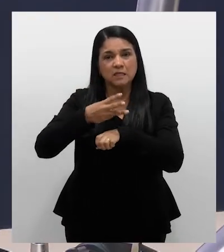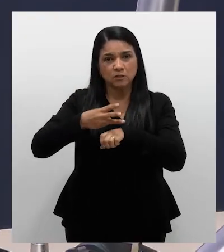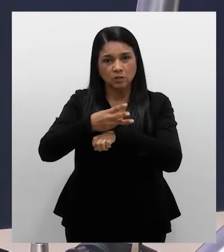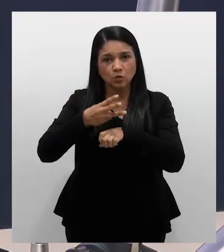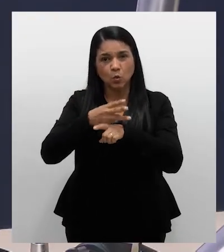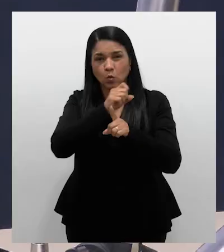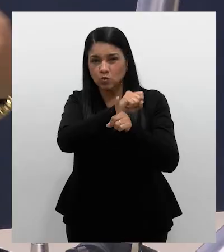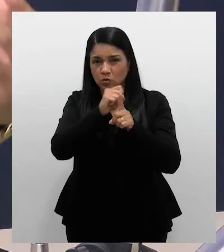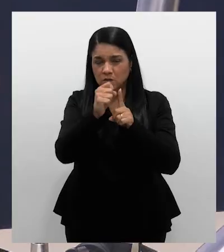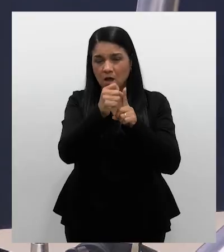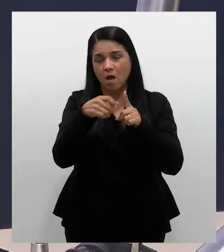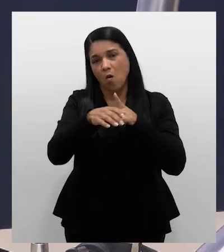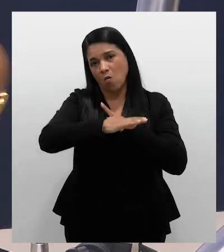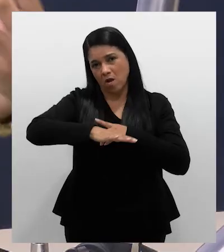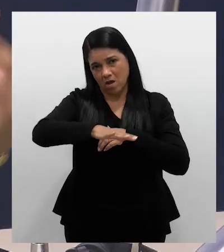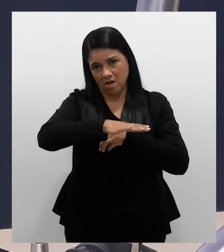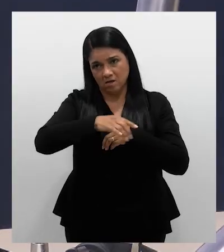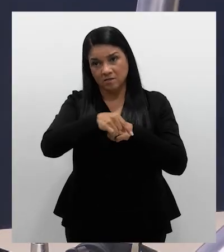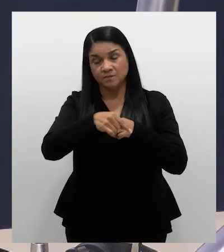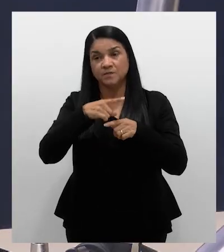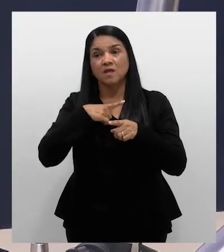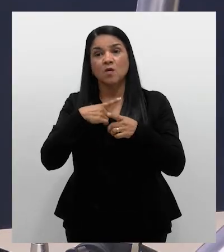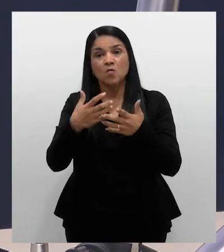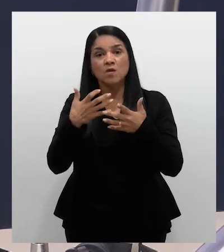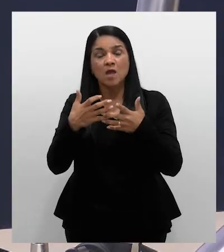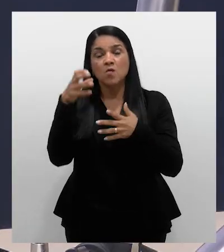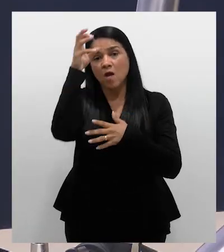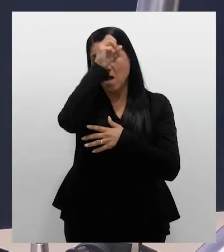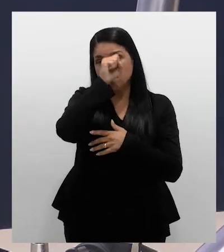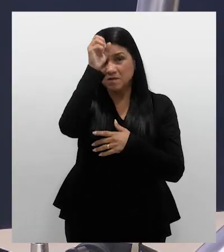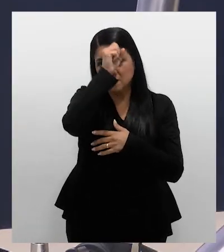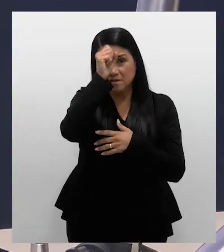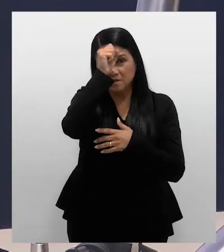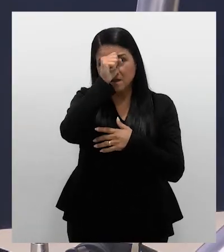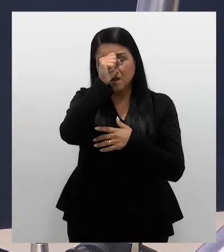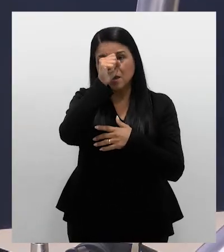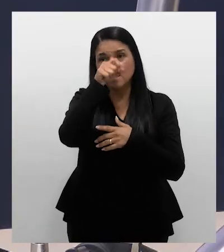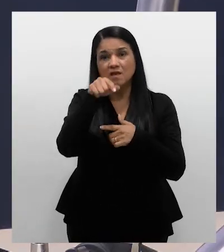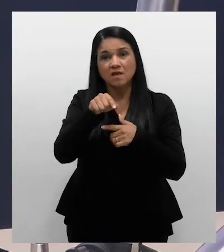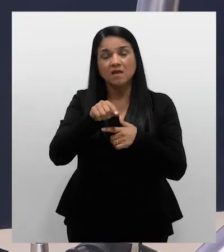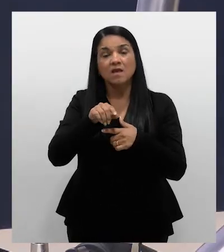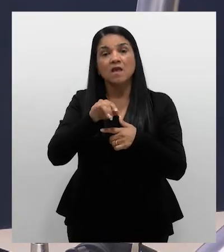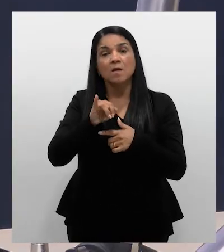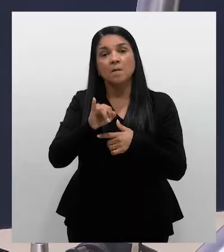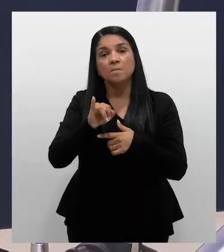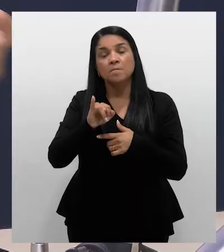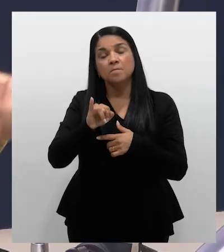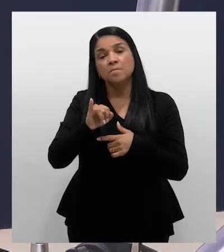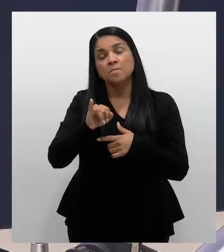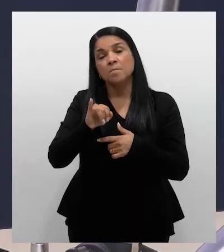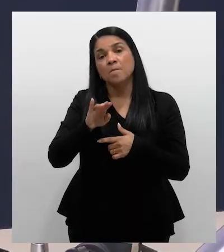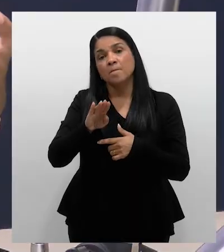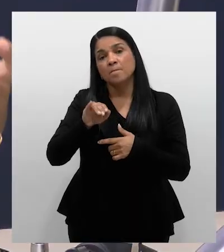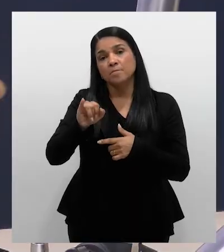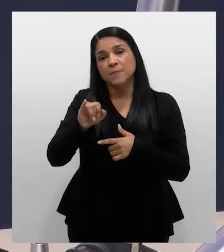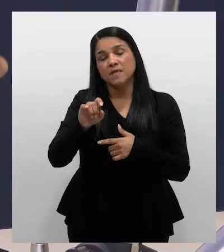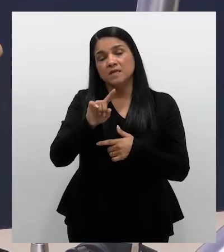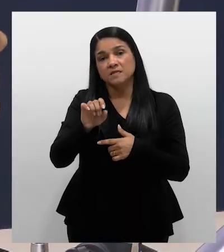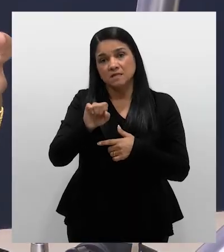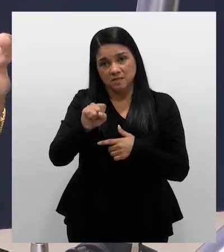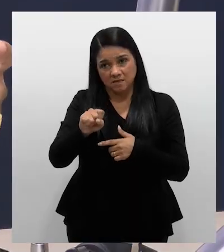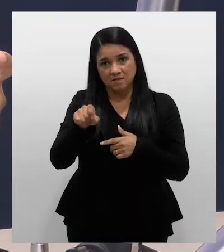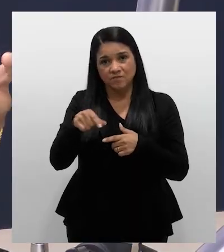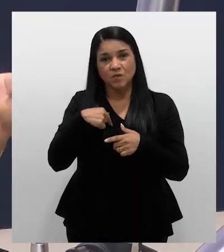para o terceiro setor, da parte social, né? Então, é o que eu mais estou aprendendo sobre esse business, porque é um business